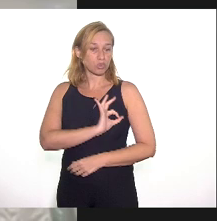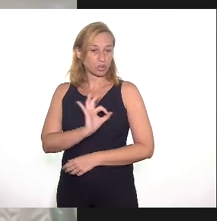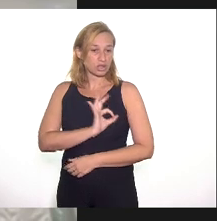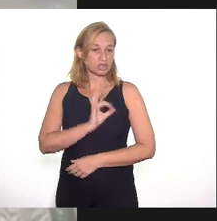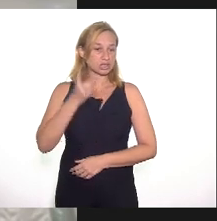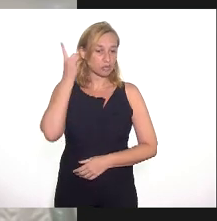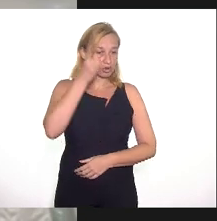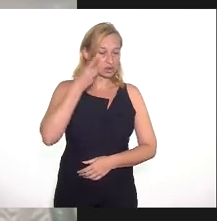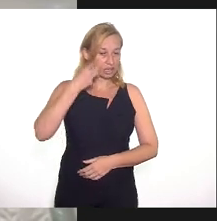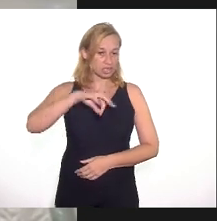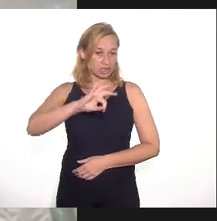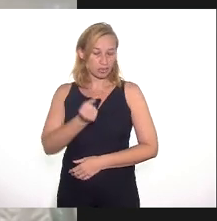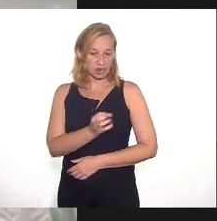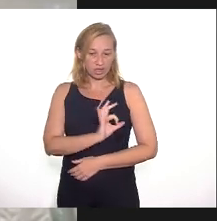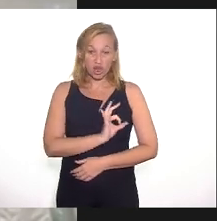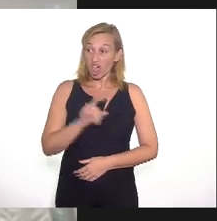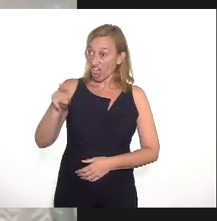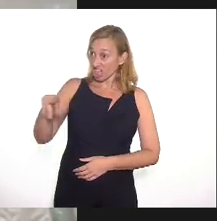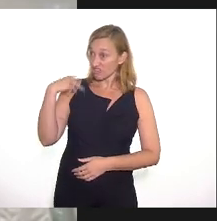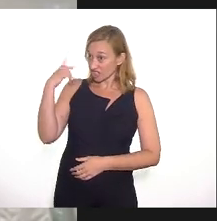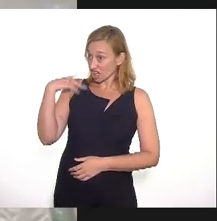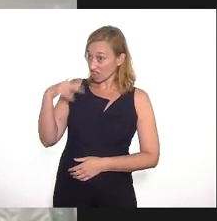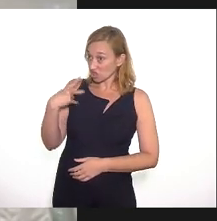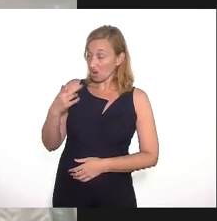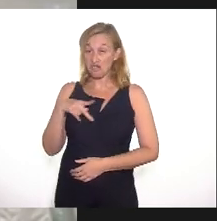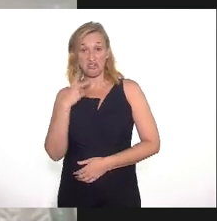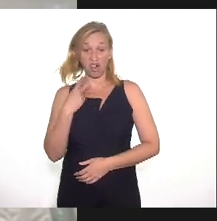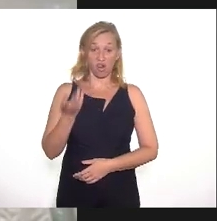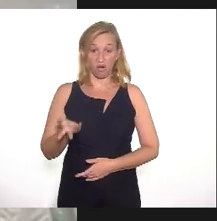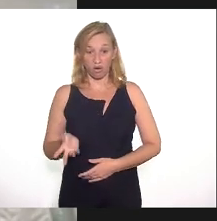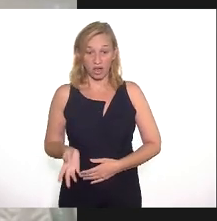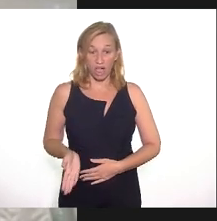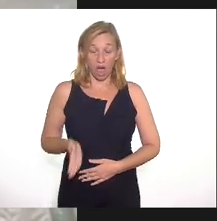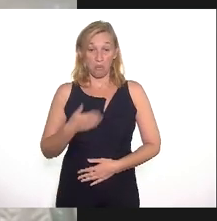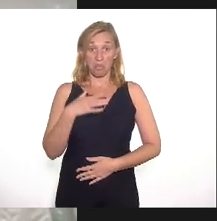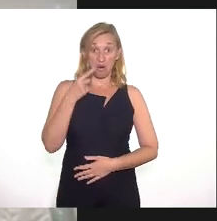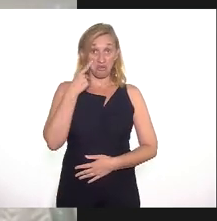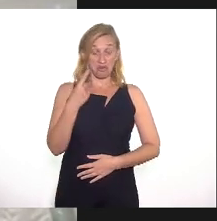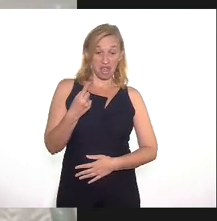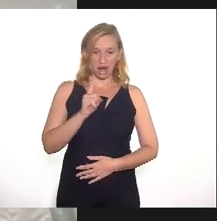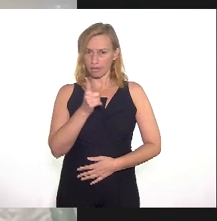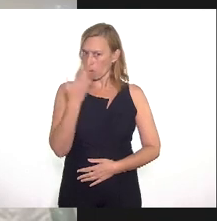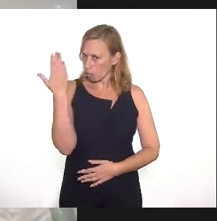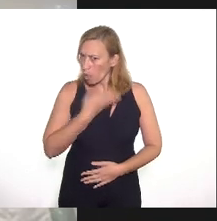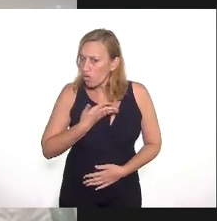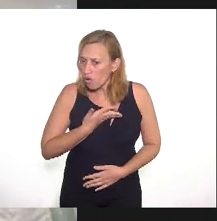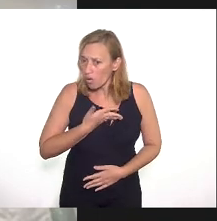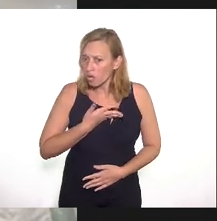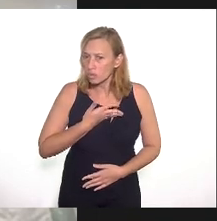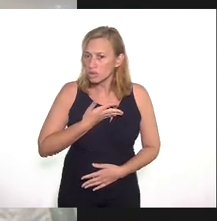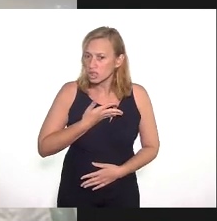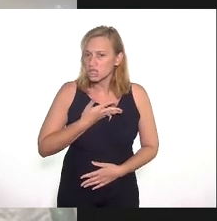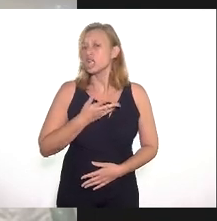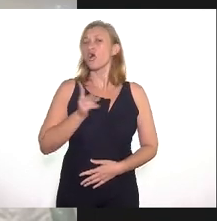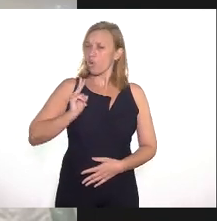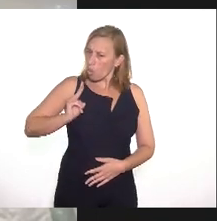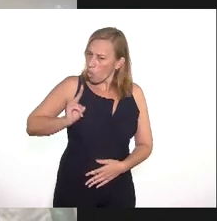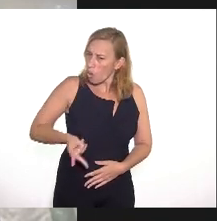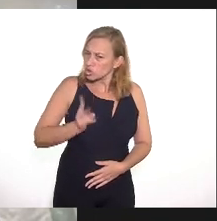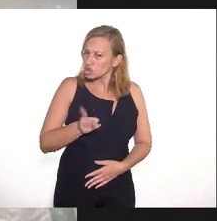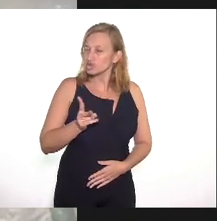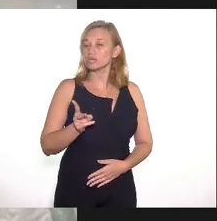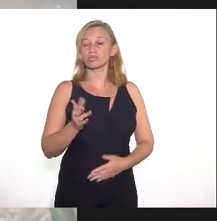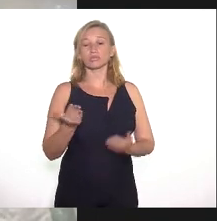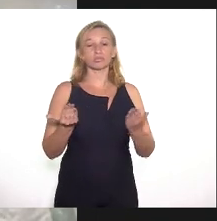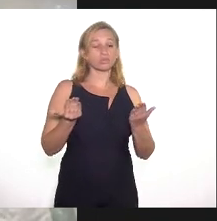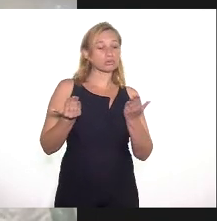Rocha. Essa vereadora, ela disse, ao meu ver, ela não provou o que disse. Eu ainda continuo